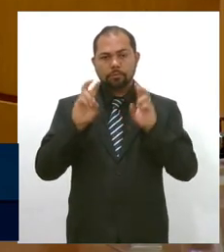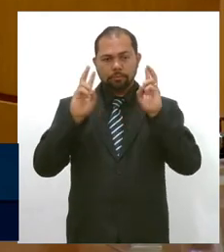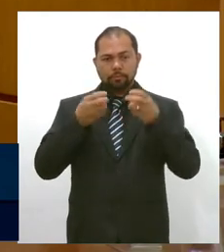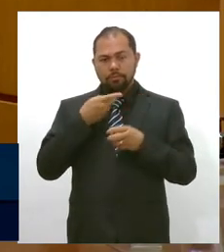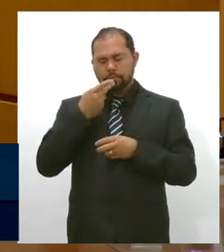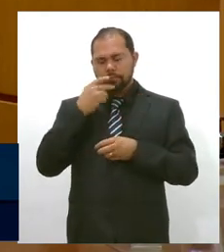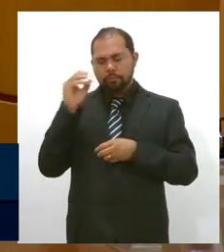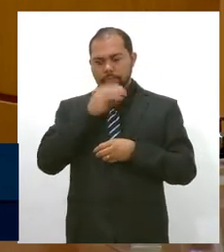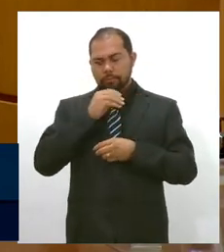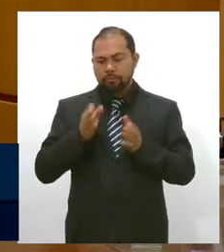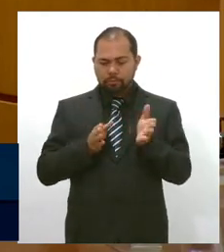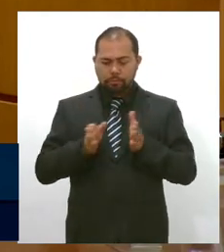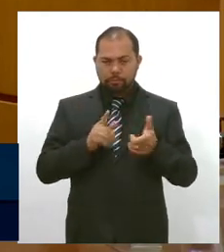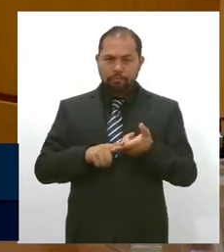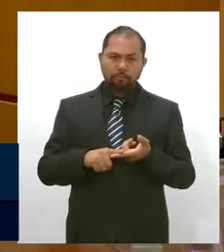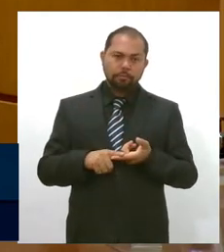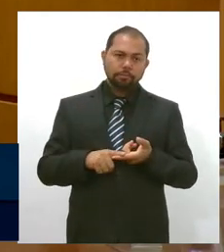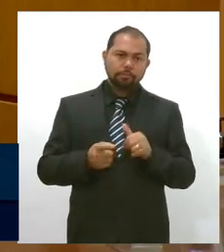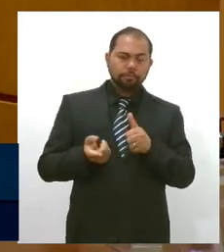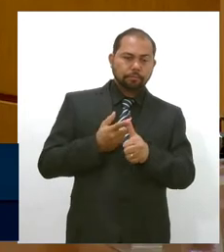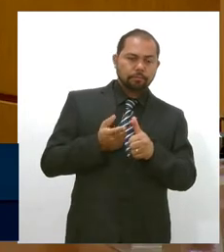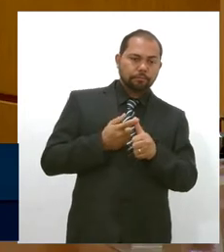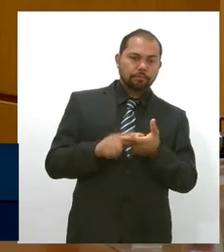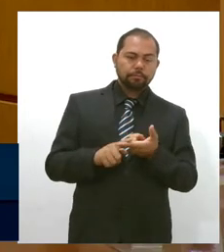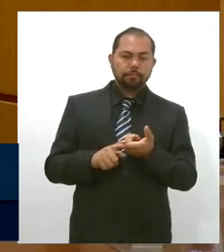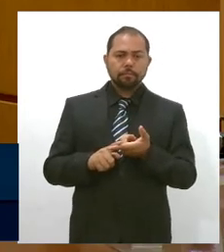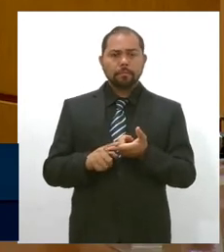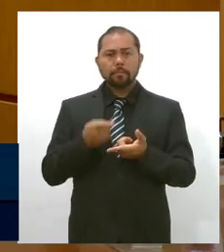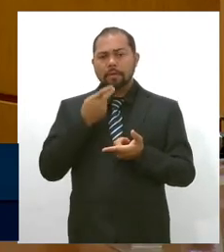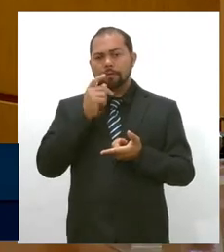presidente. O primeiro deles diz respeito a